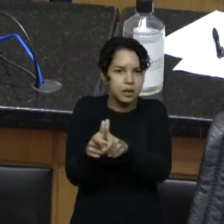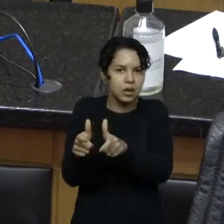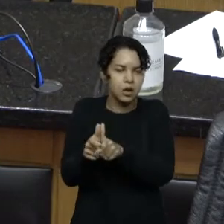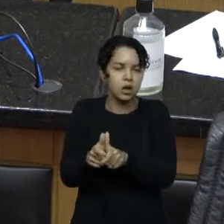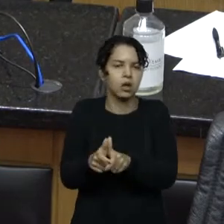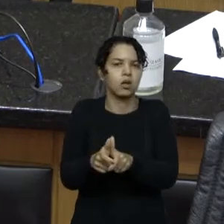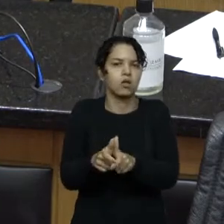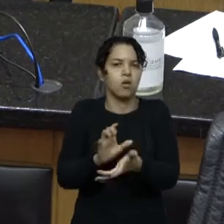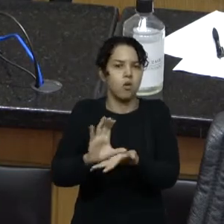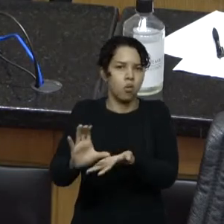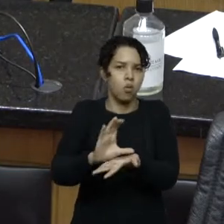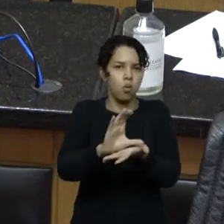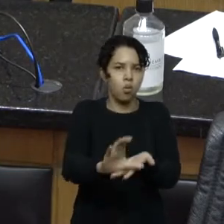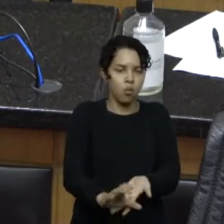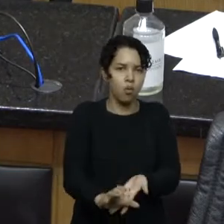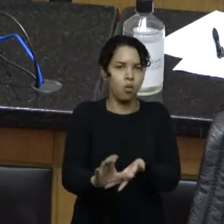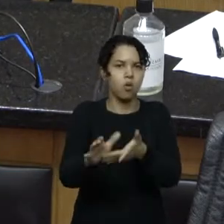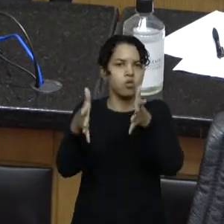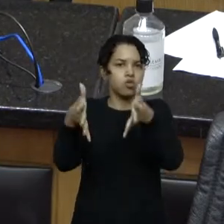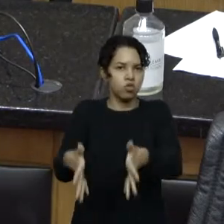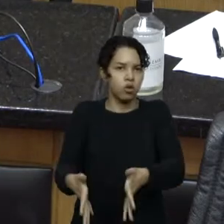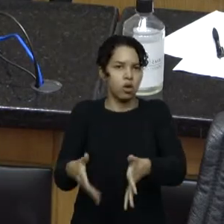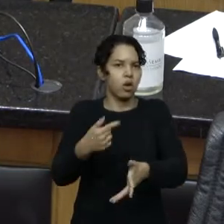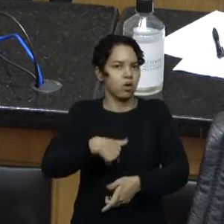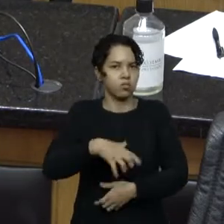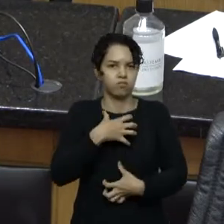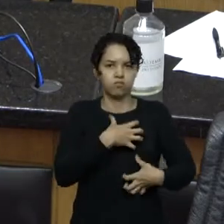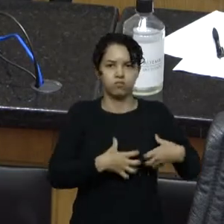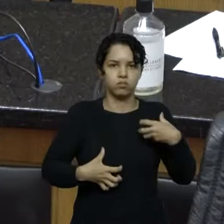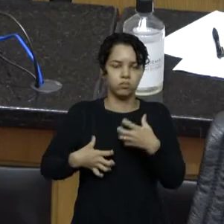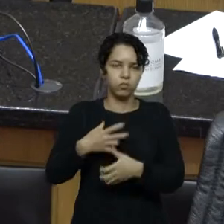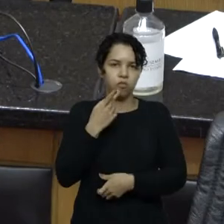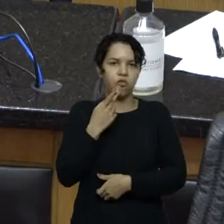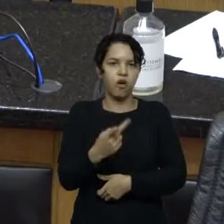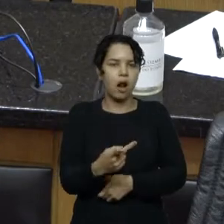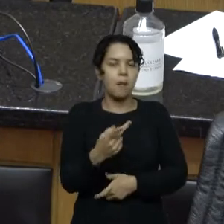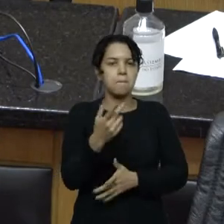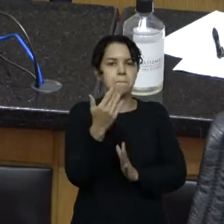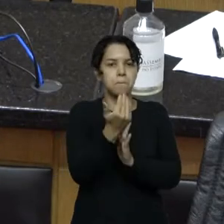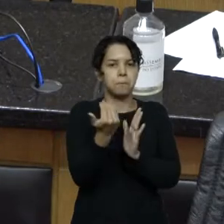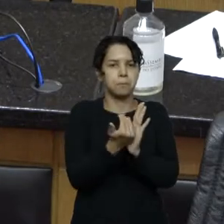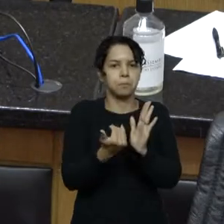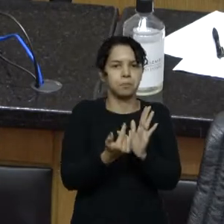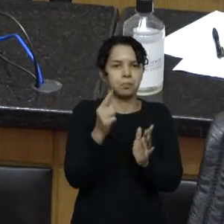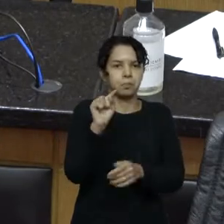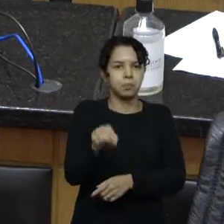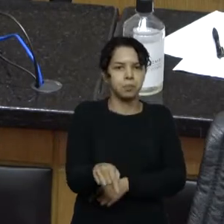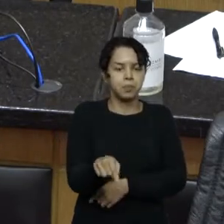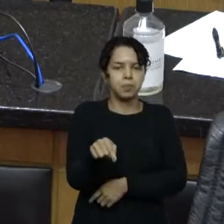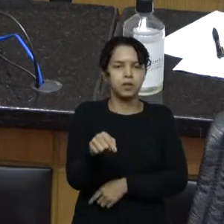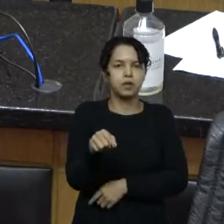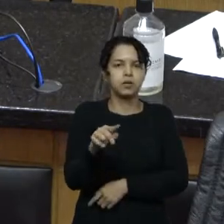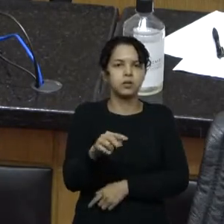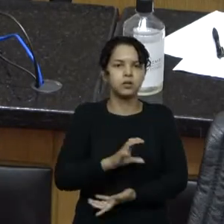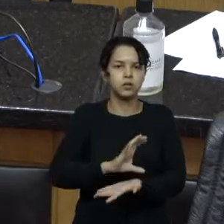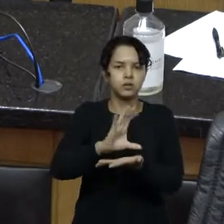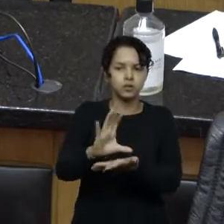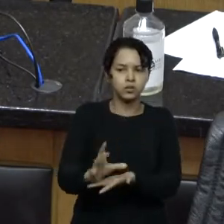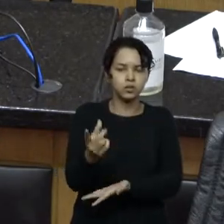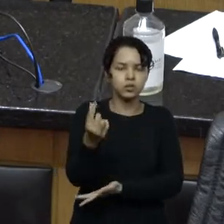se revolta quando alguém atribui ao plano mil usa as ações de entregas e recursos que